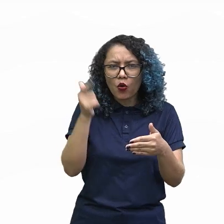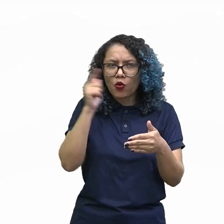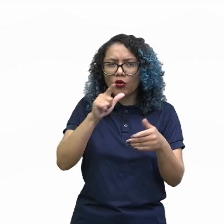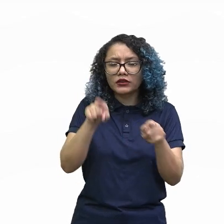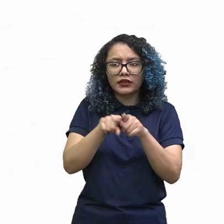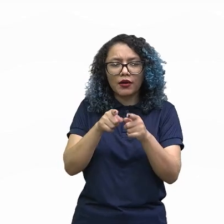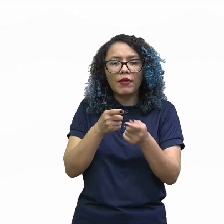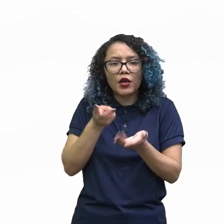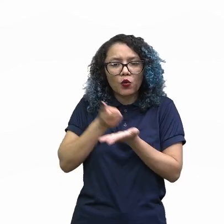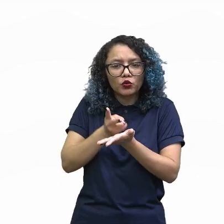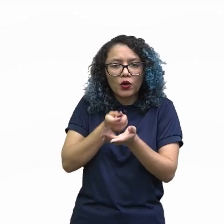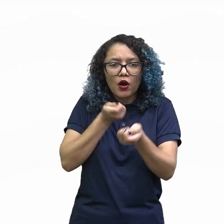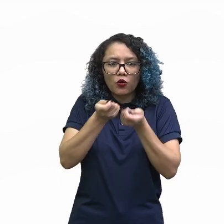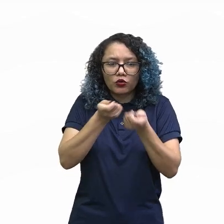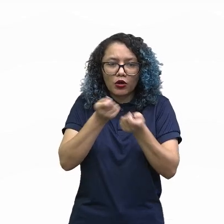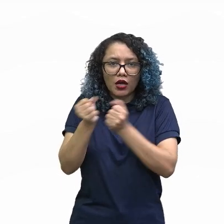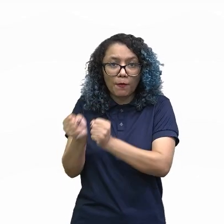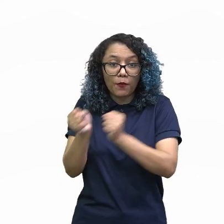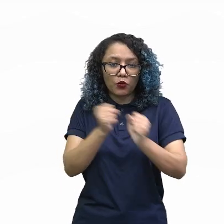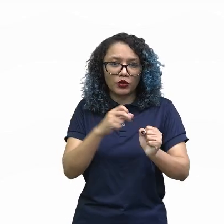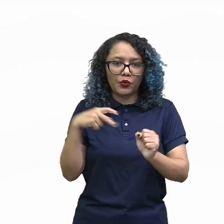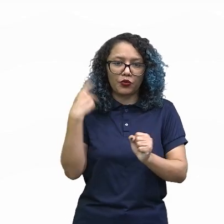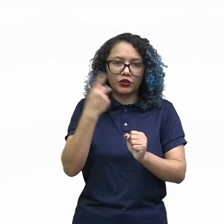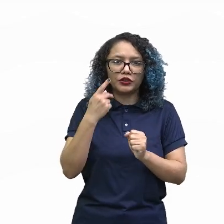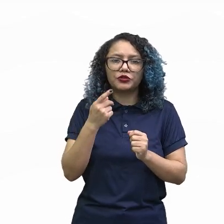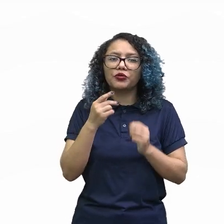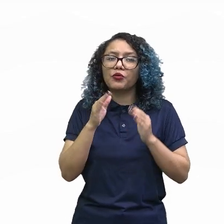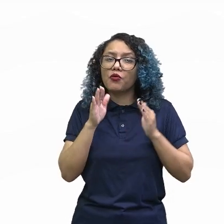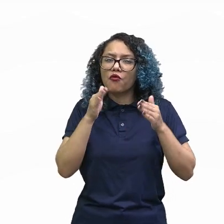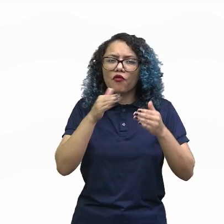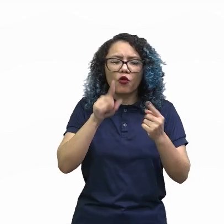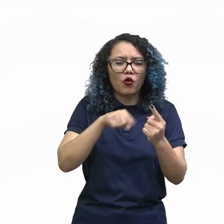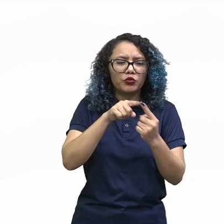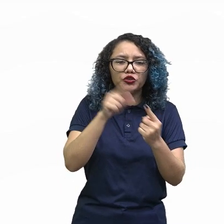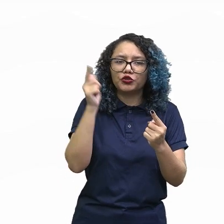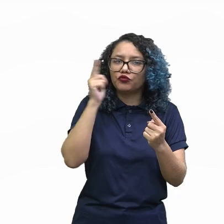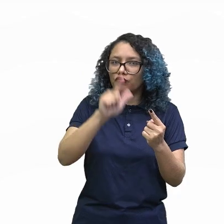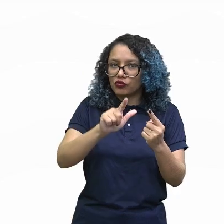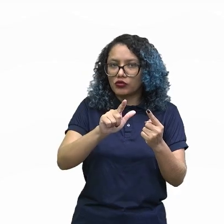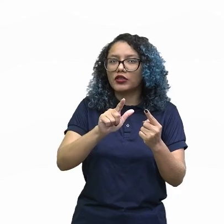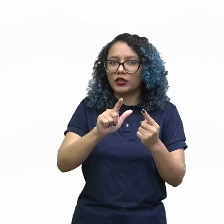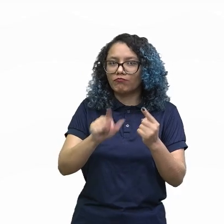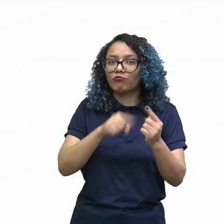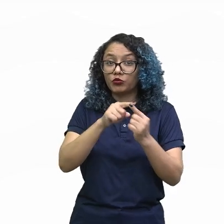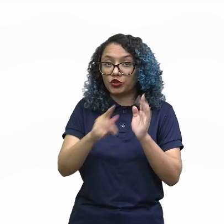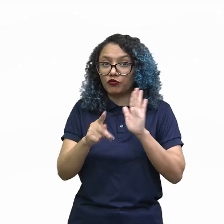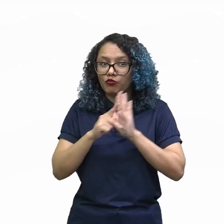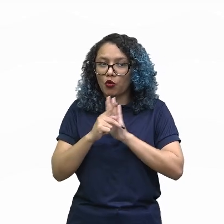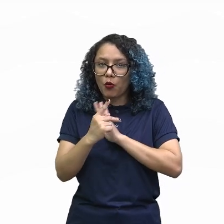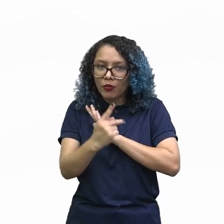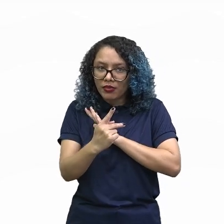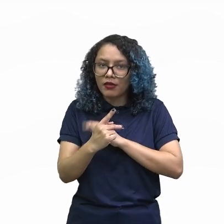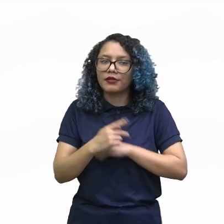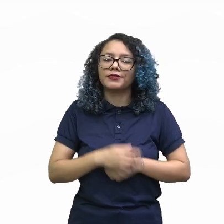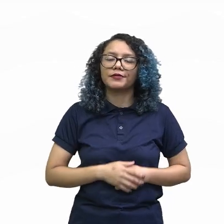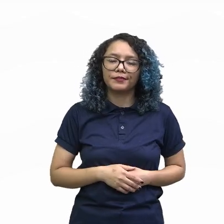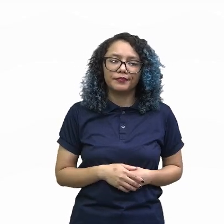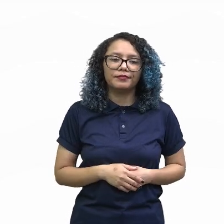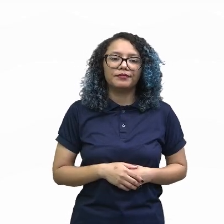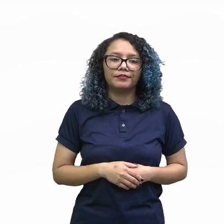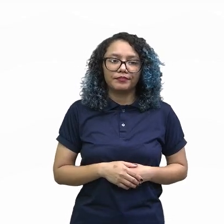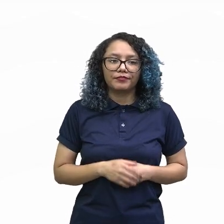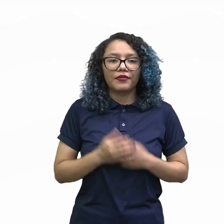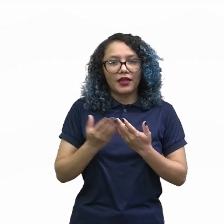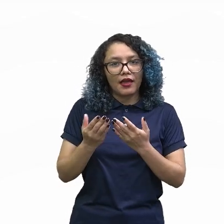manter o controle do poder político para atingir seus objetivos, certo? Então, a visão de